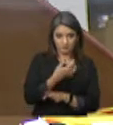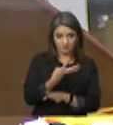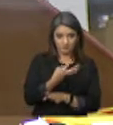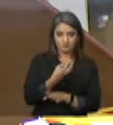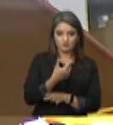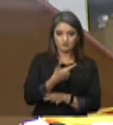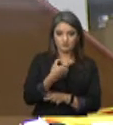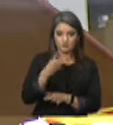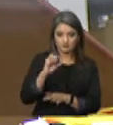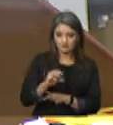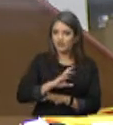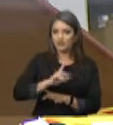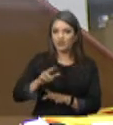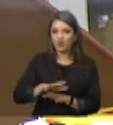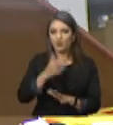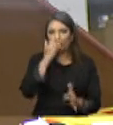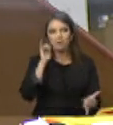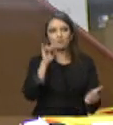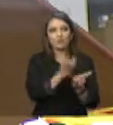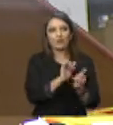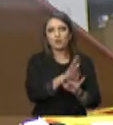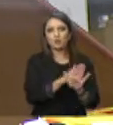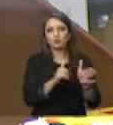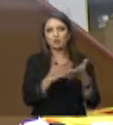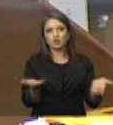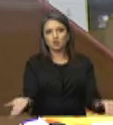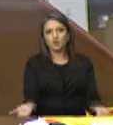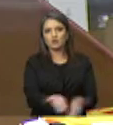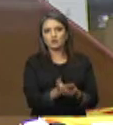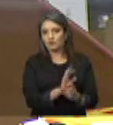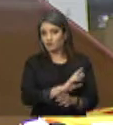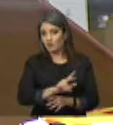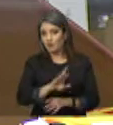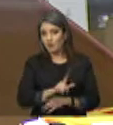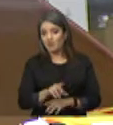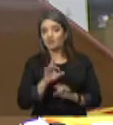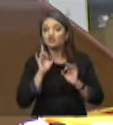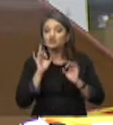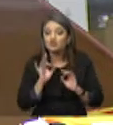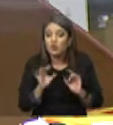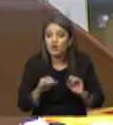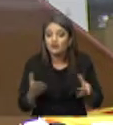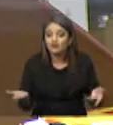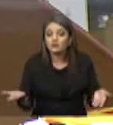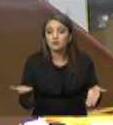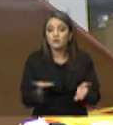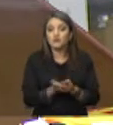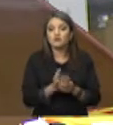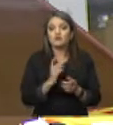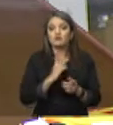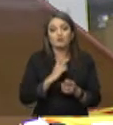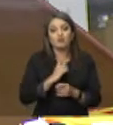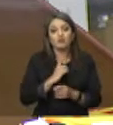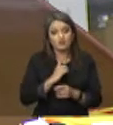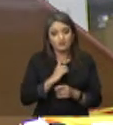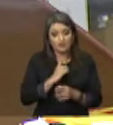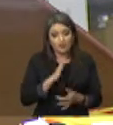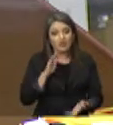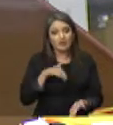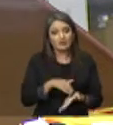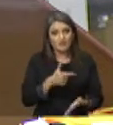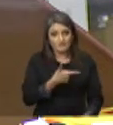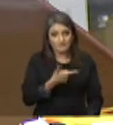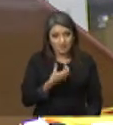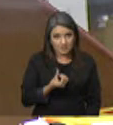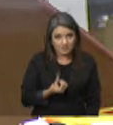Rose Mary Terezinha cordas quem vota é o ministro Nunes Marques apenas as ações pendentes em 26